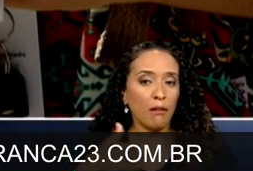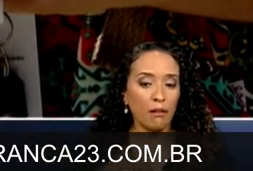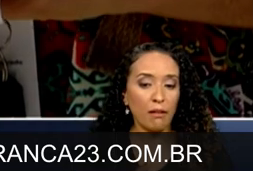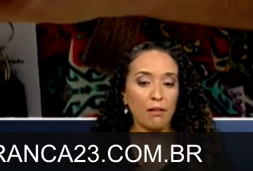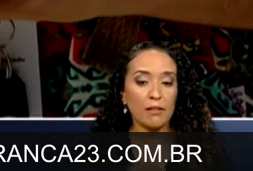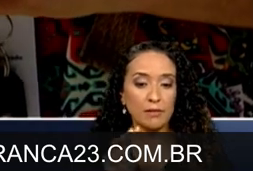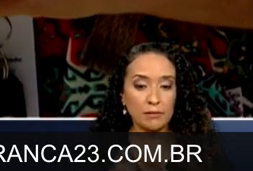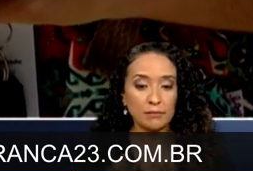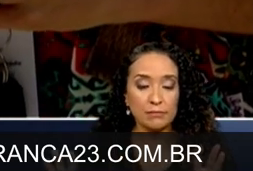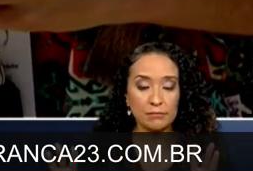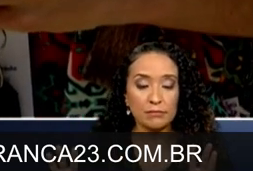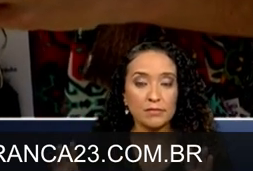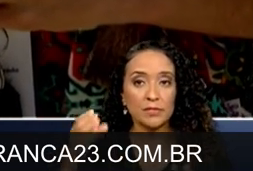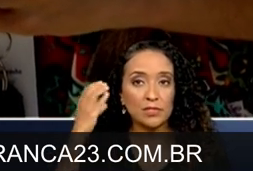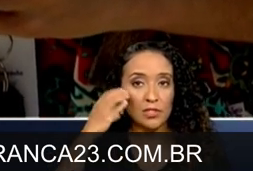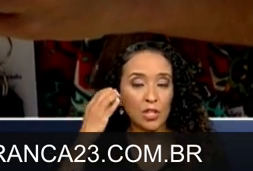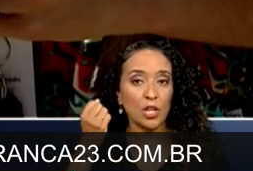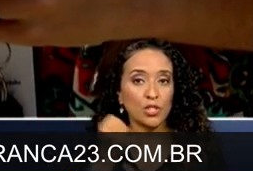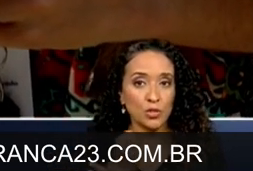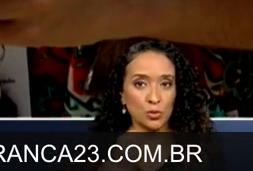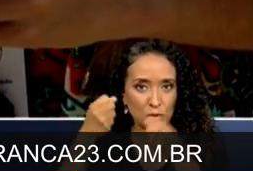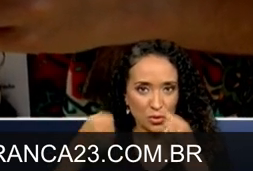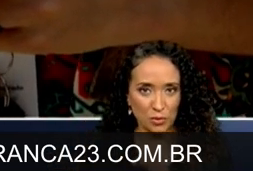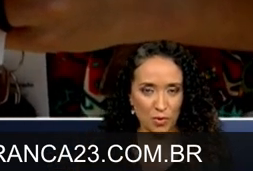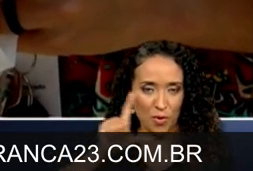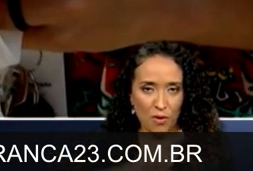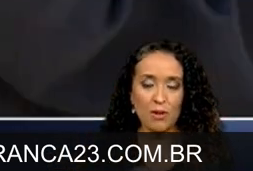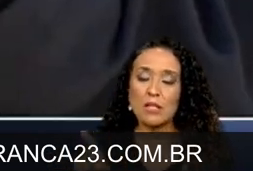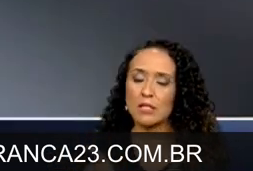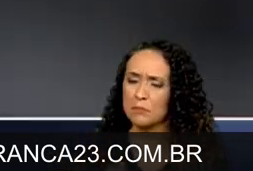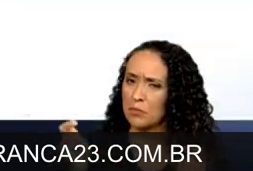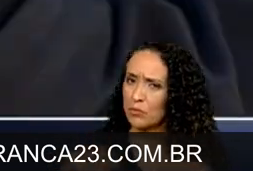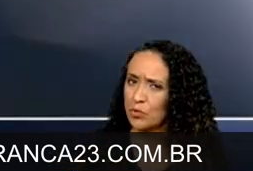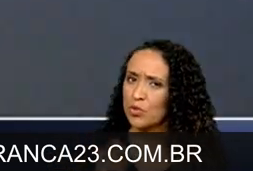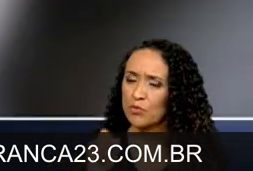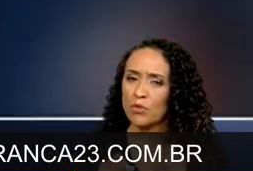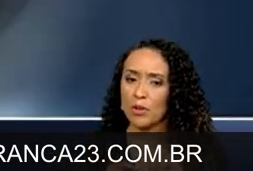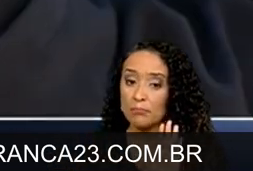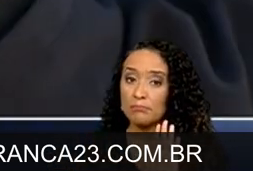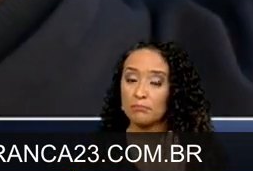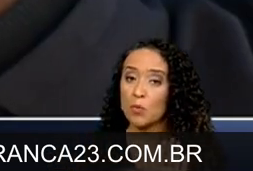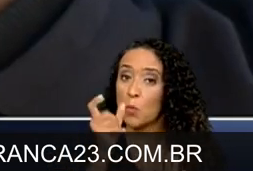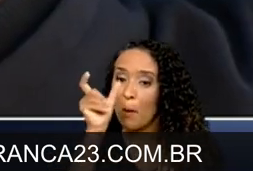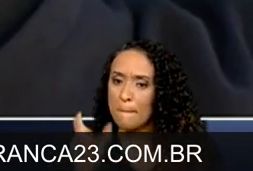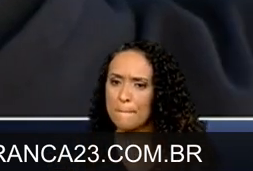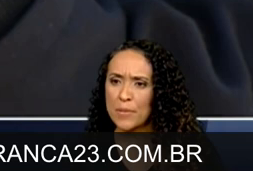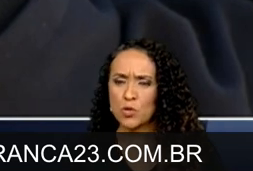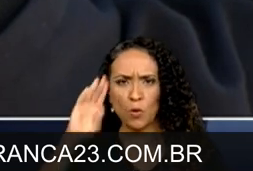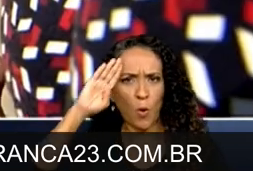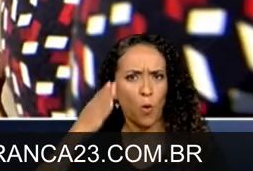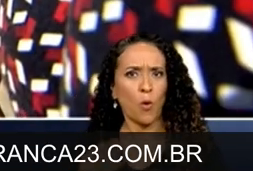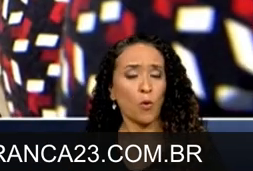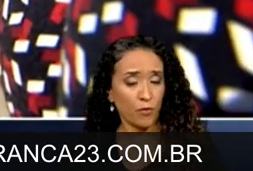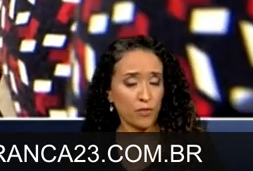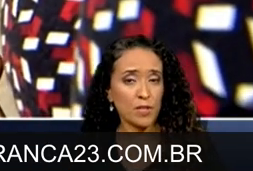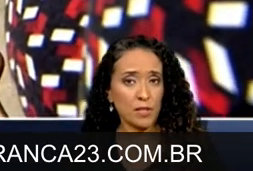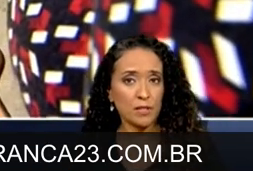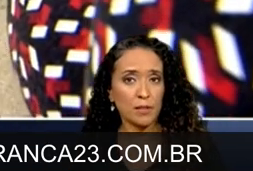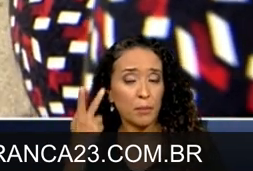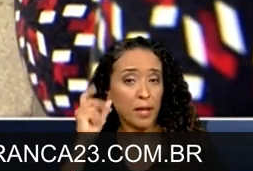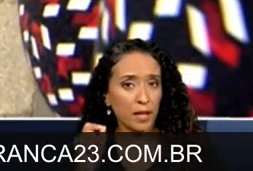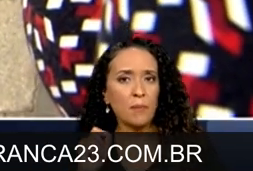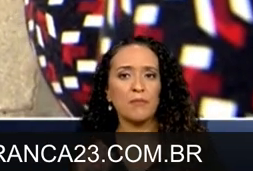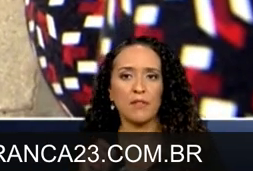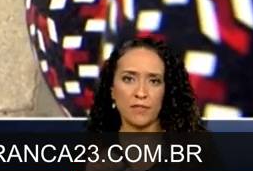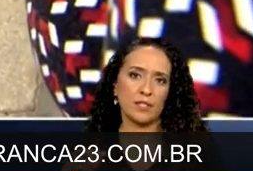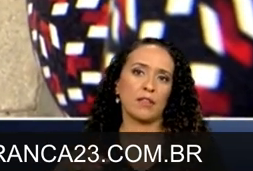do celular seguro que eu citei anteriormente. Também é possível indicar uma pessoa de confiança para